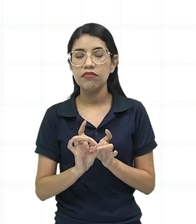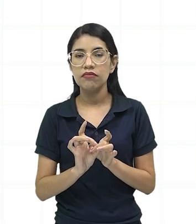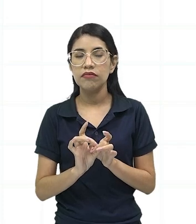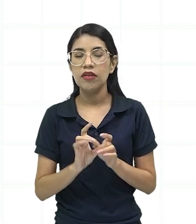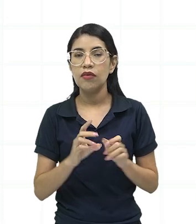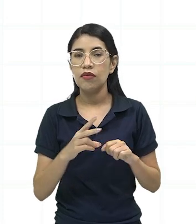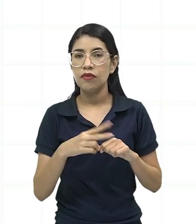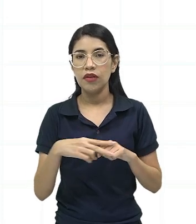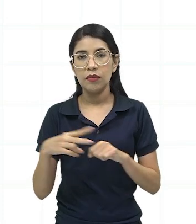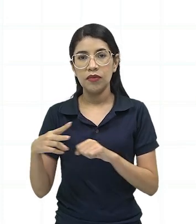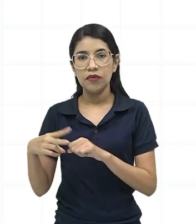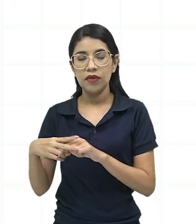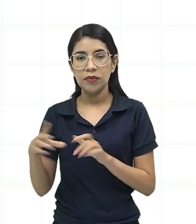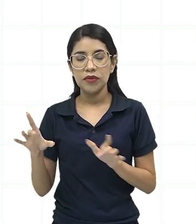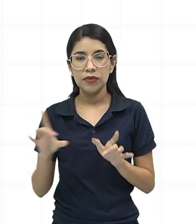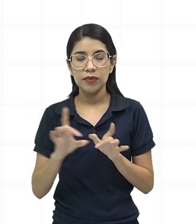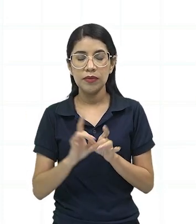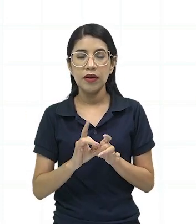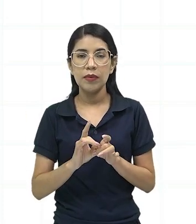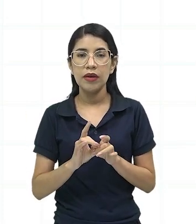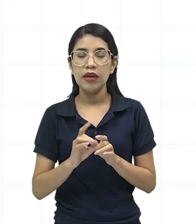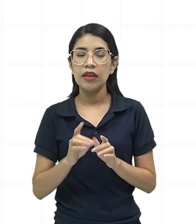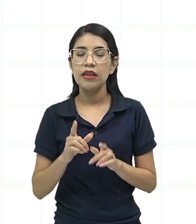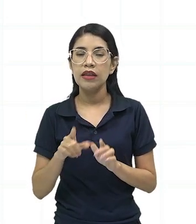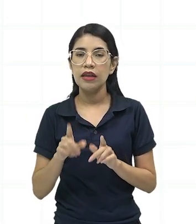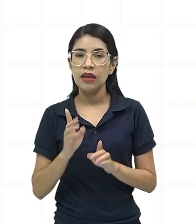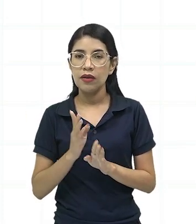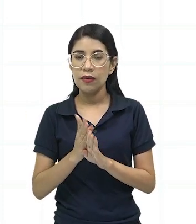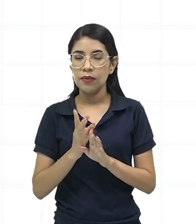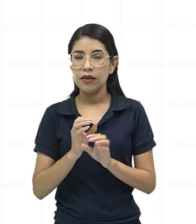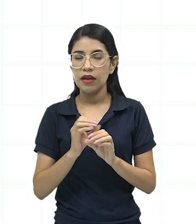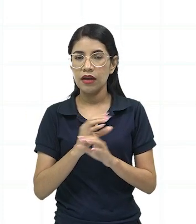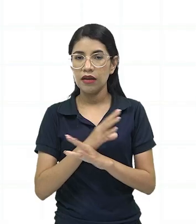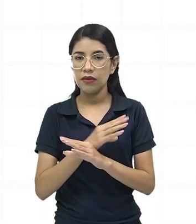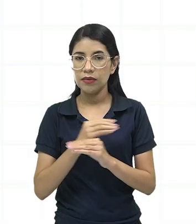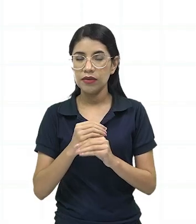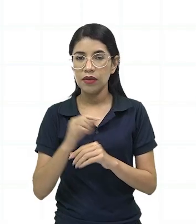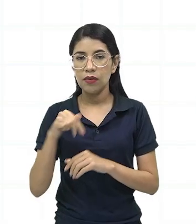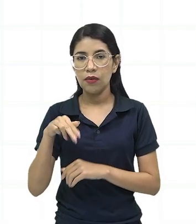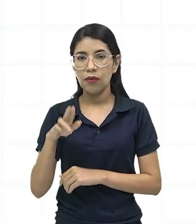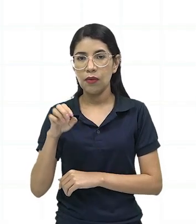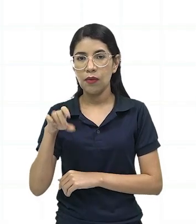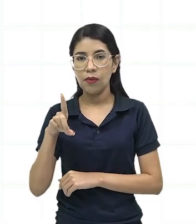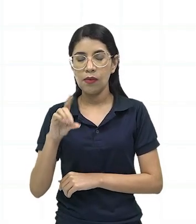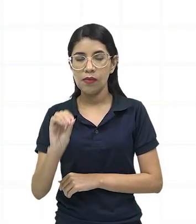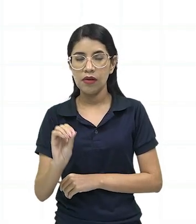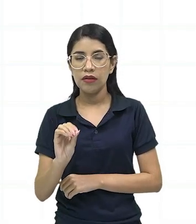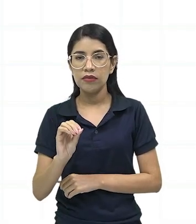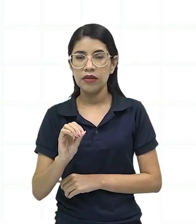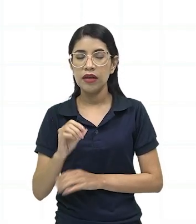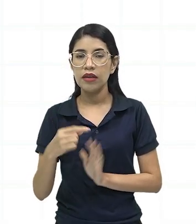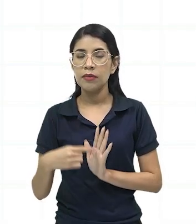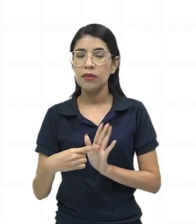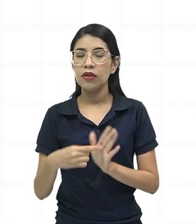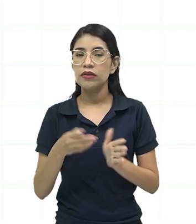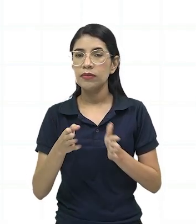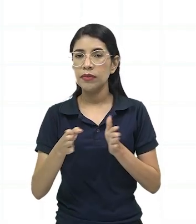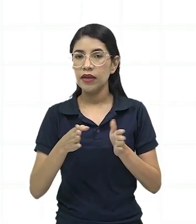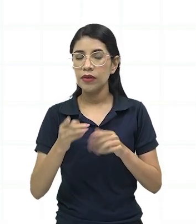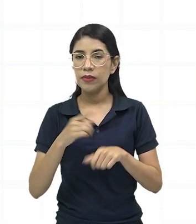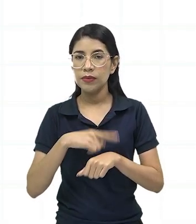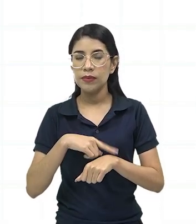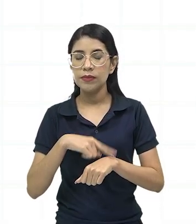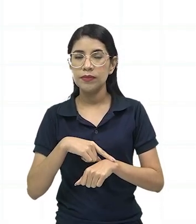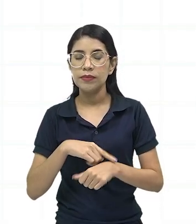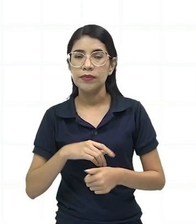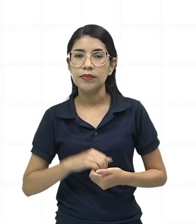verbos, eu tenho a minha conjunção. Quando? E essa conjunção está indicando tempo. Olha